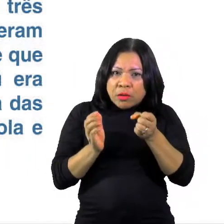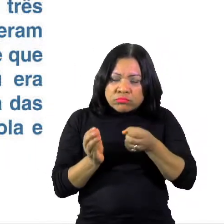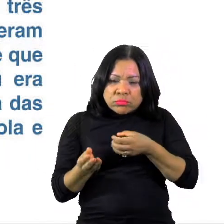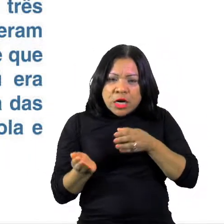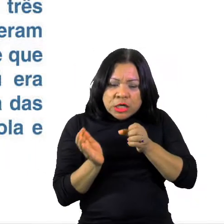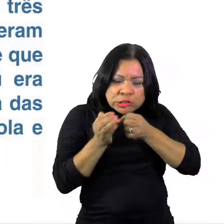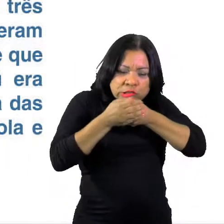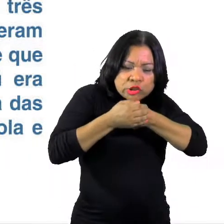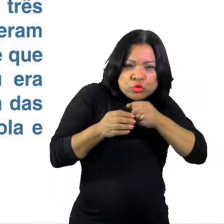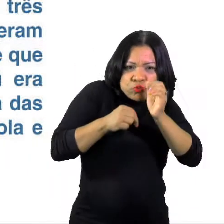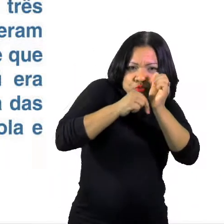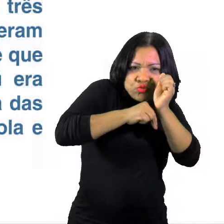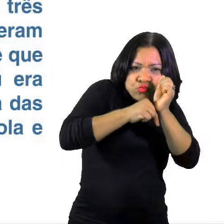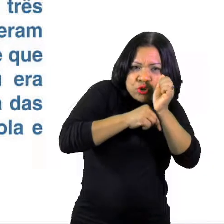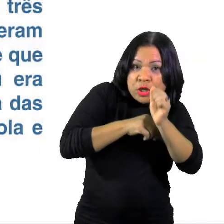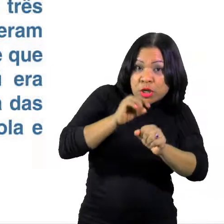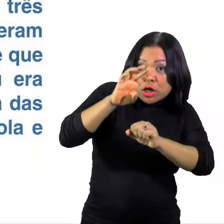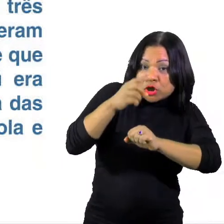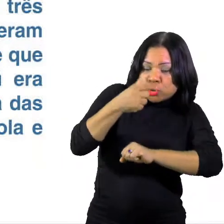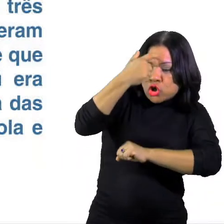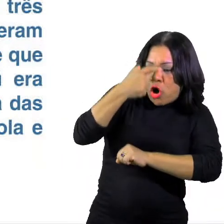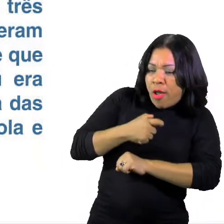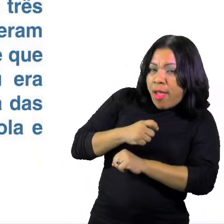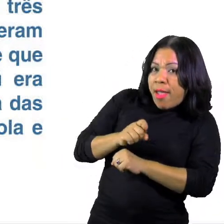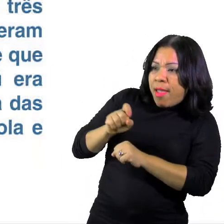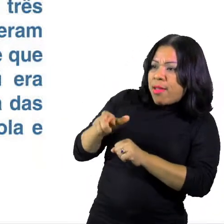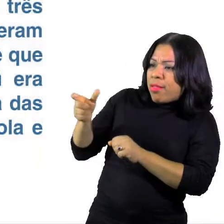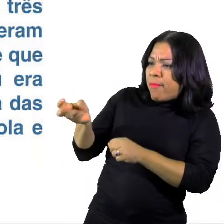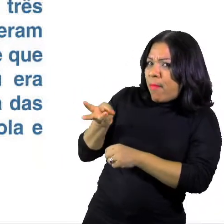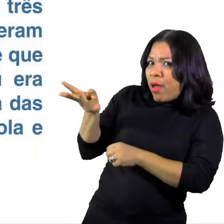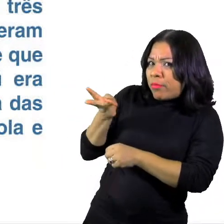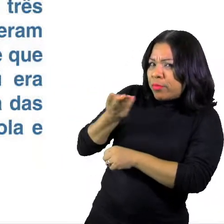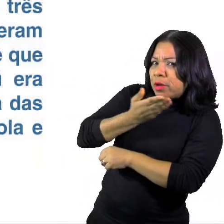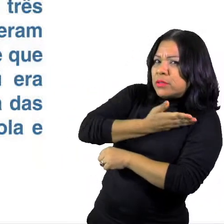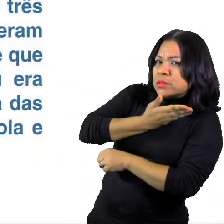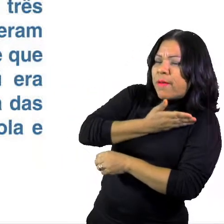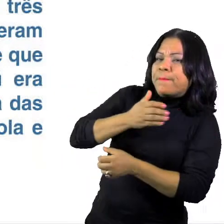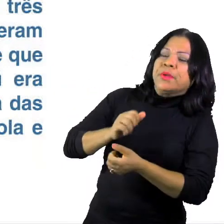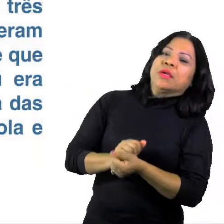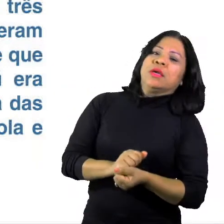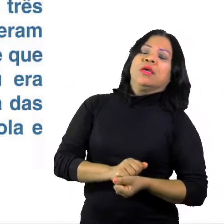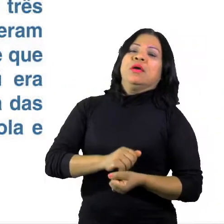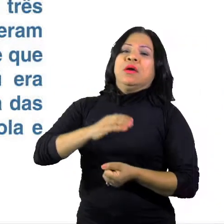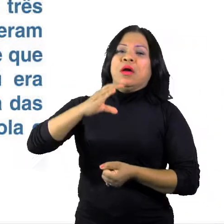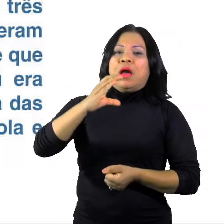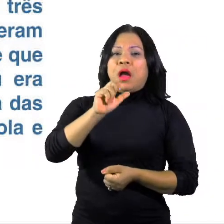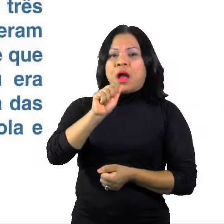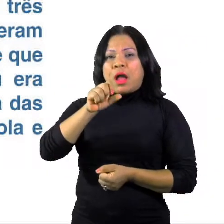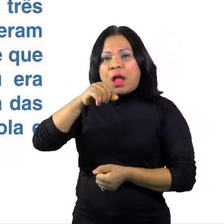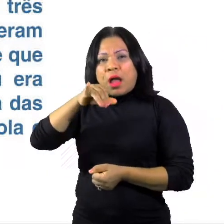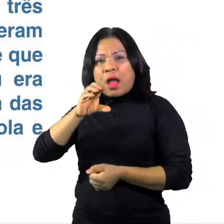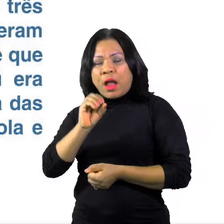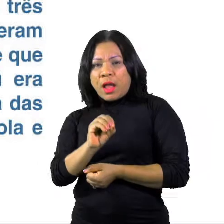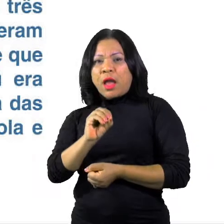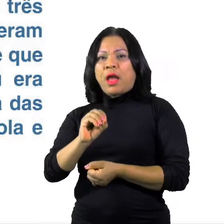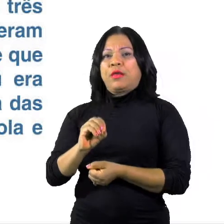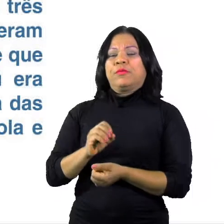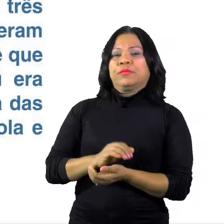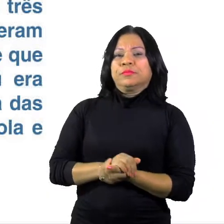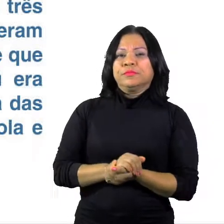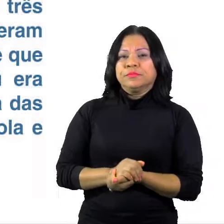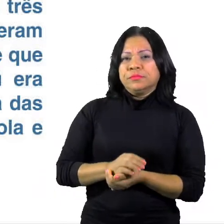mais 3 amigos, Calu, Crânio e Magre, conheciam. Eles eram